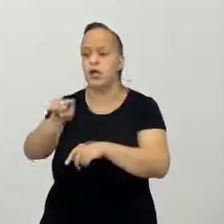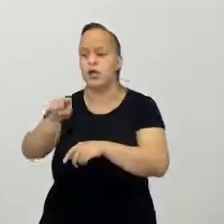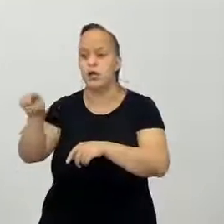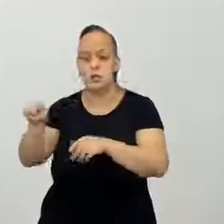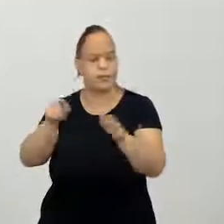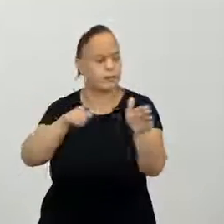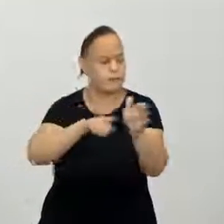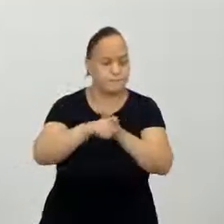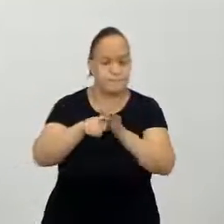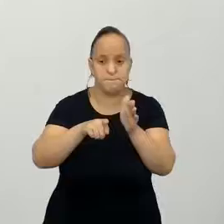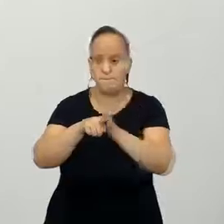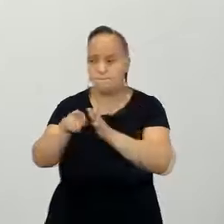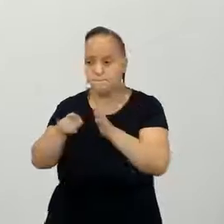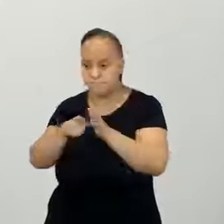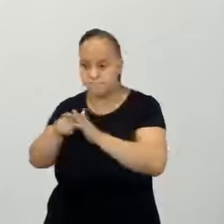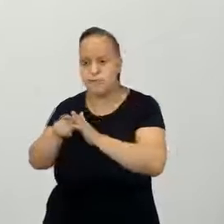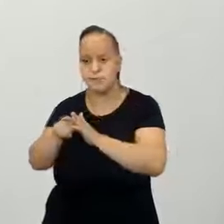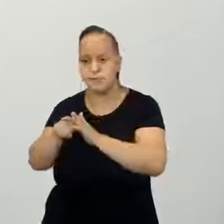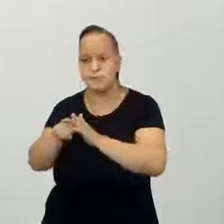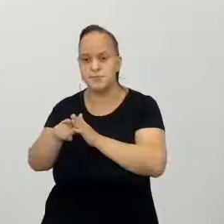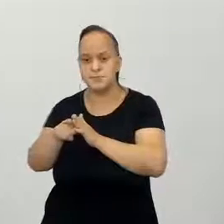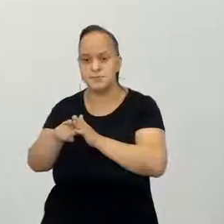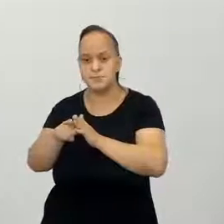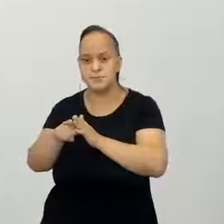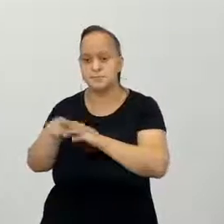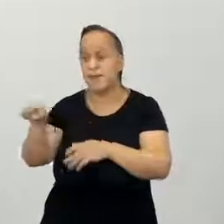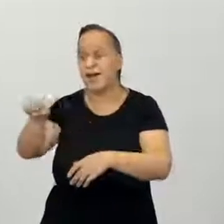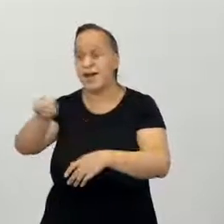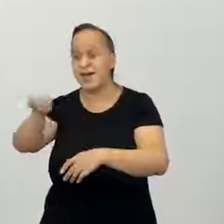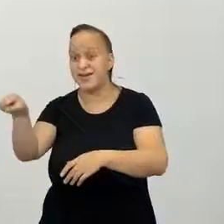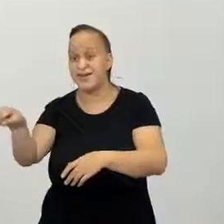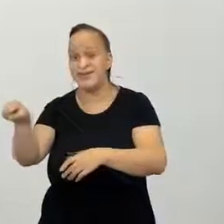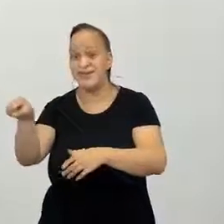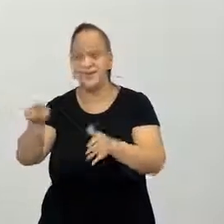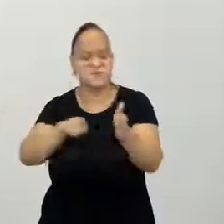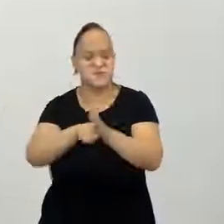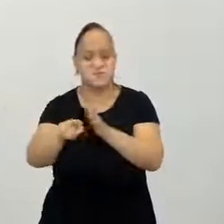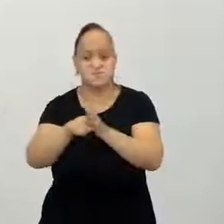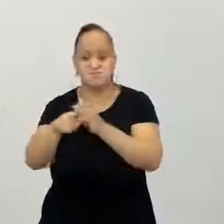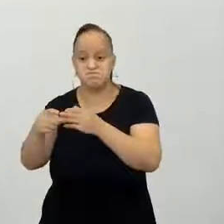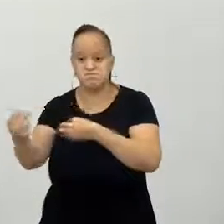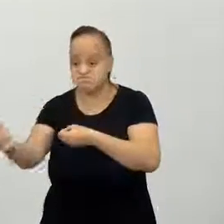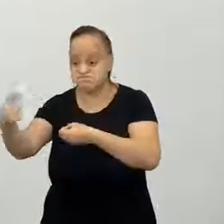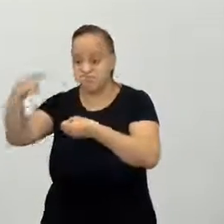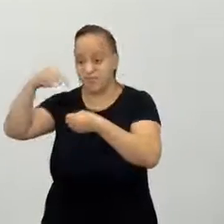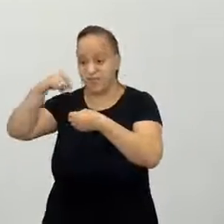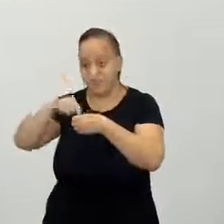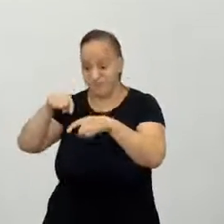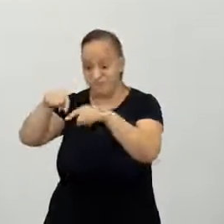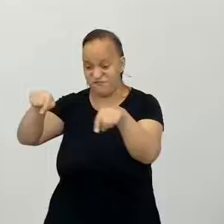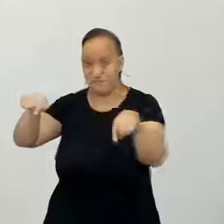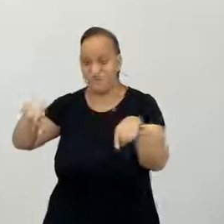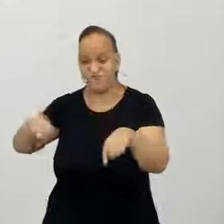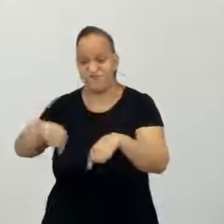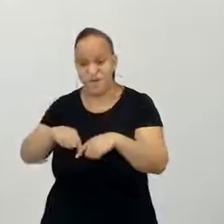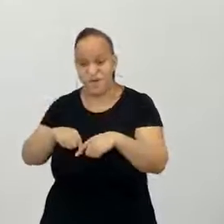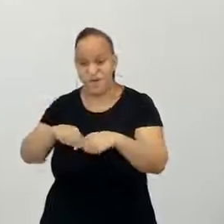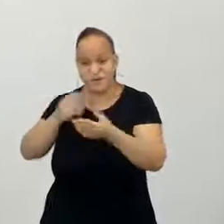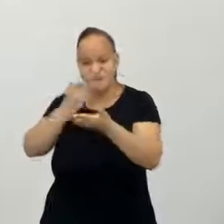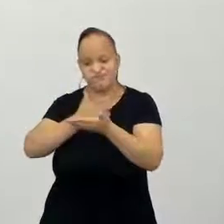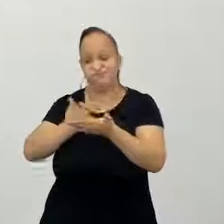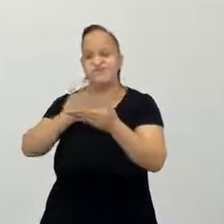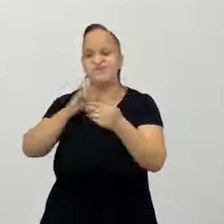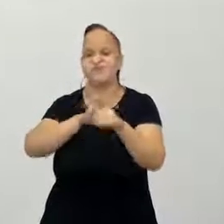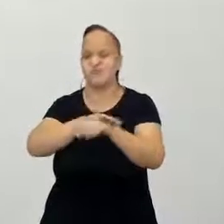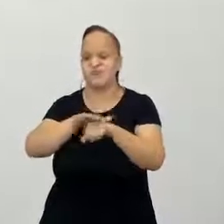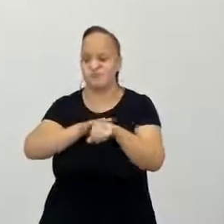pesquisa, né? E a partir, né, do que eles pesquisam e trazem para dentro da sala de aula é onde a gente vai começar a conversa, né? A gente